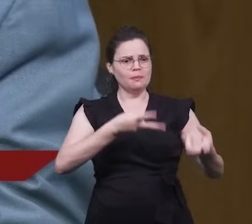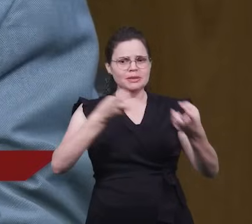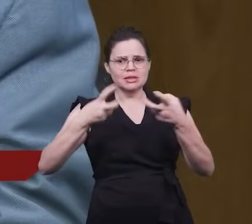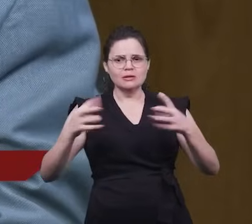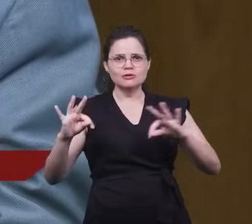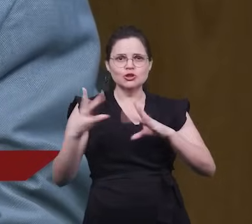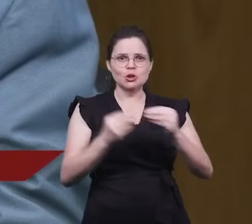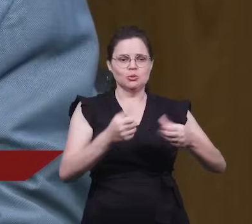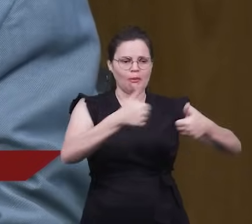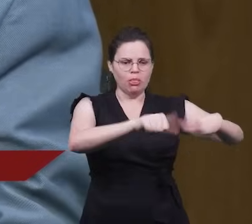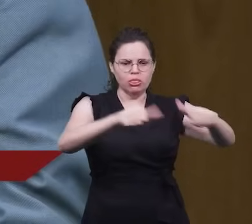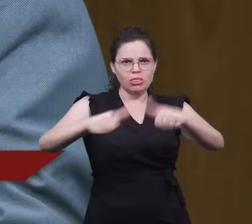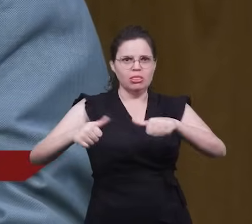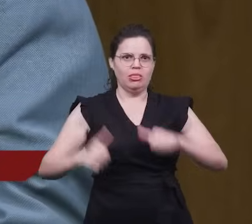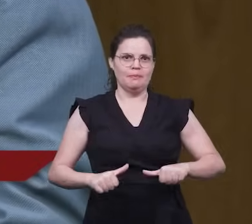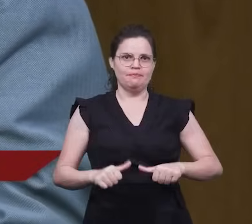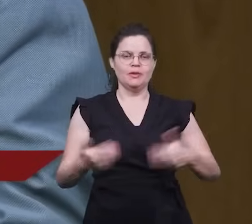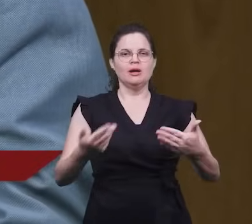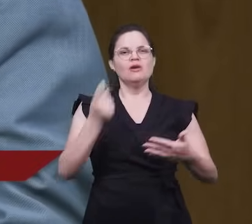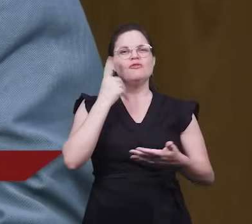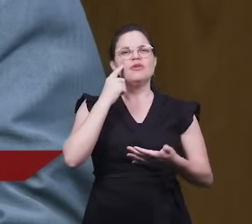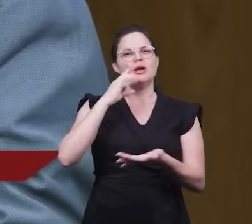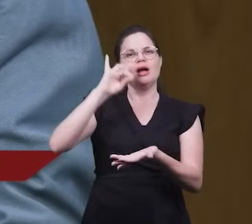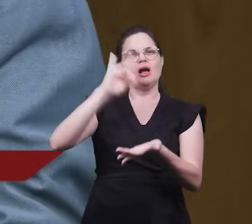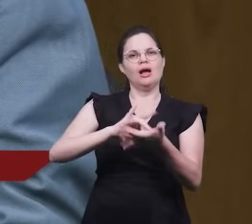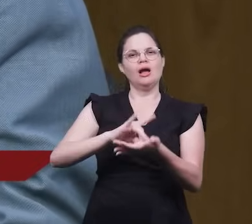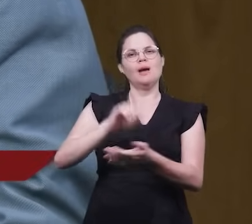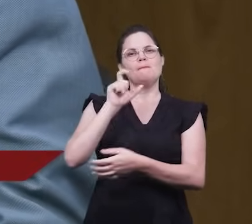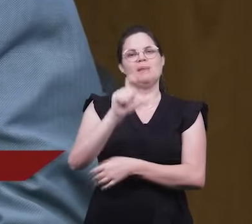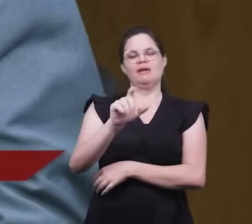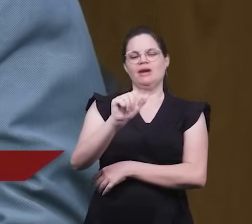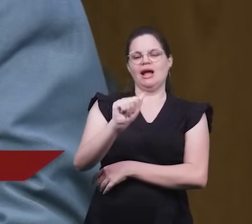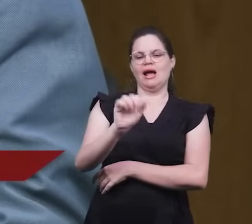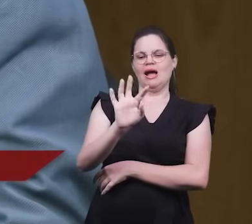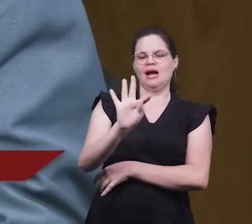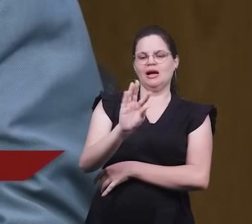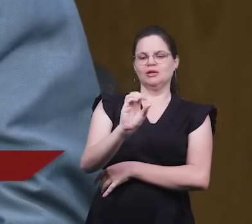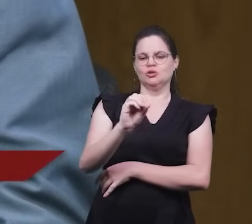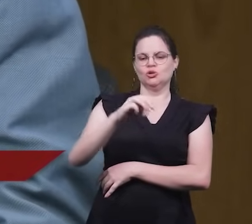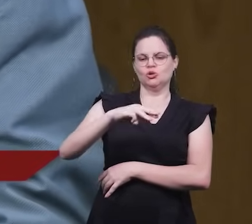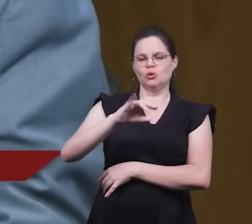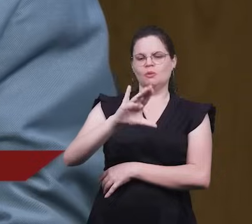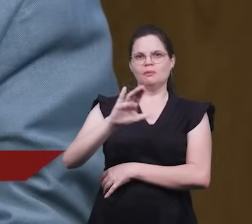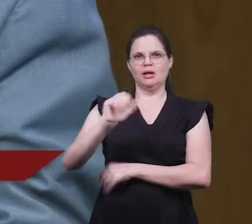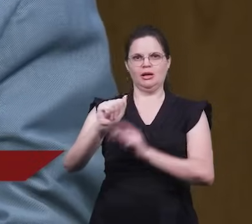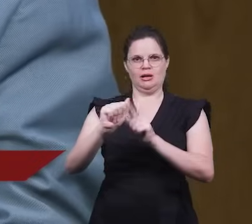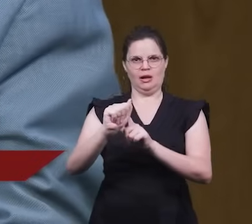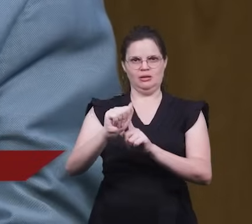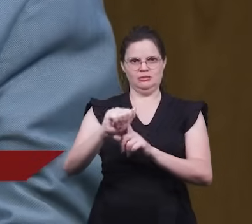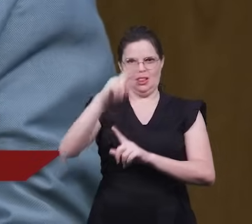original, hoje a palavra atômica, né, tudo isso está tudo dentro